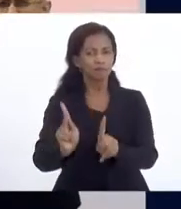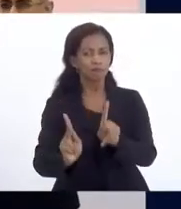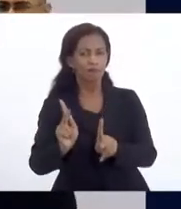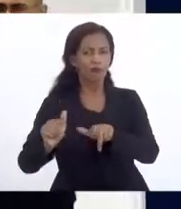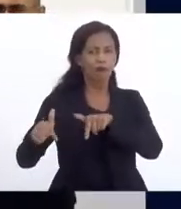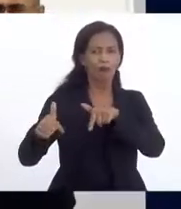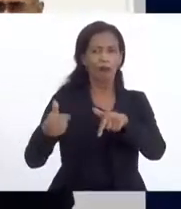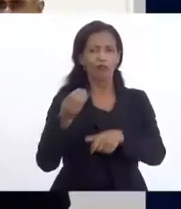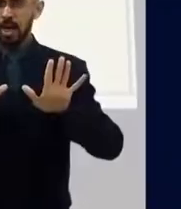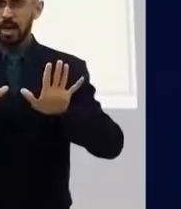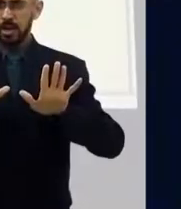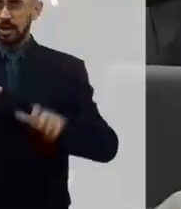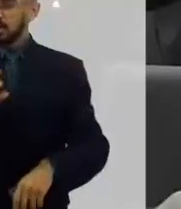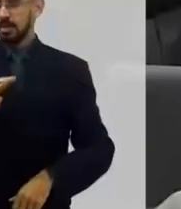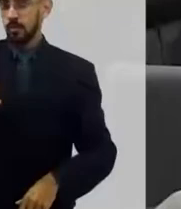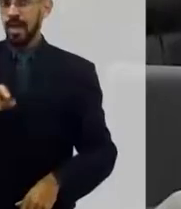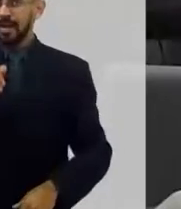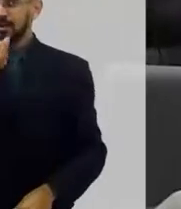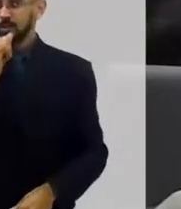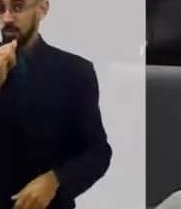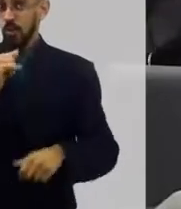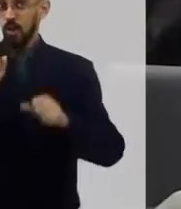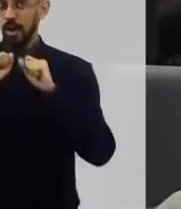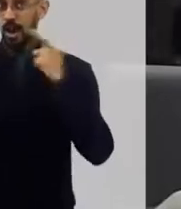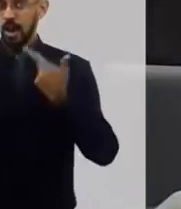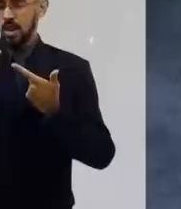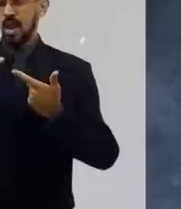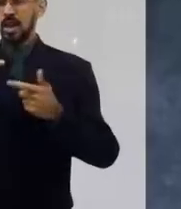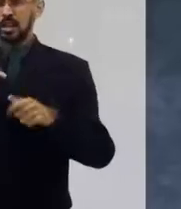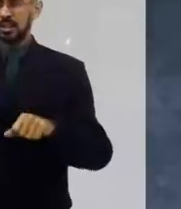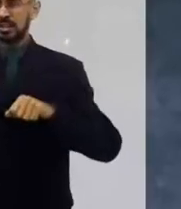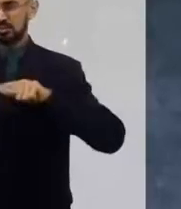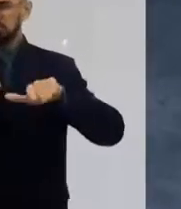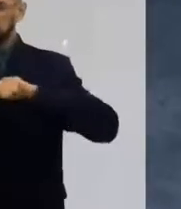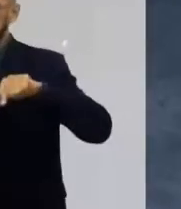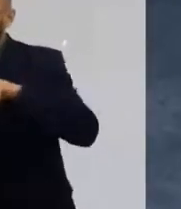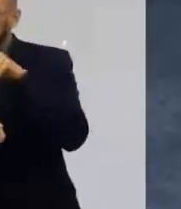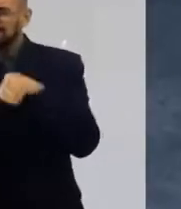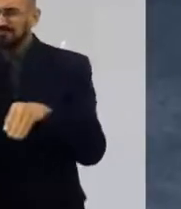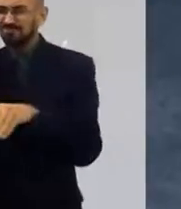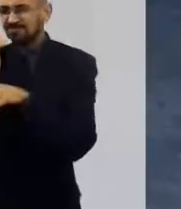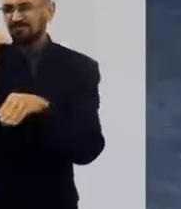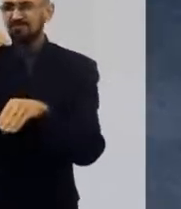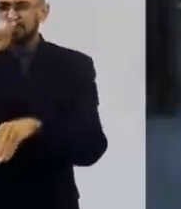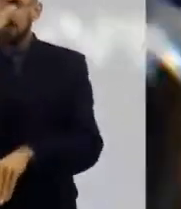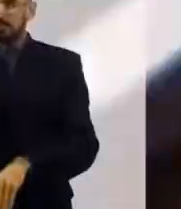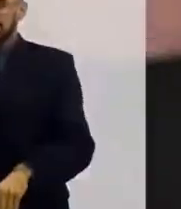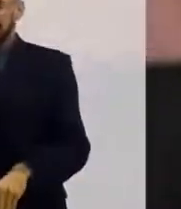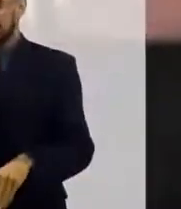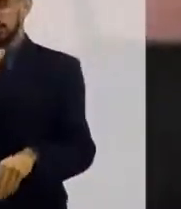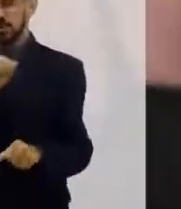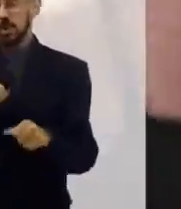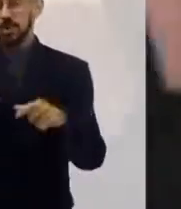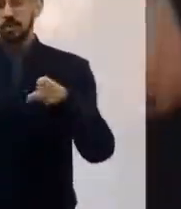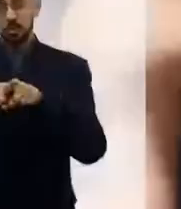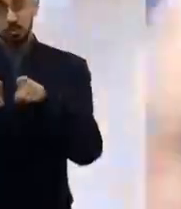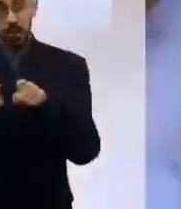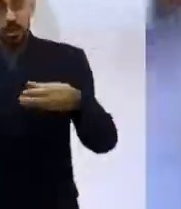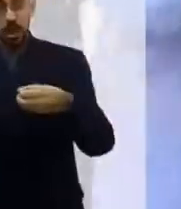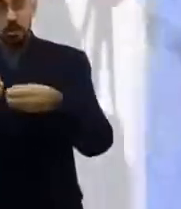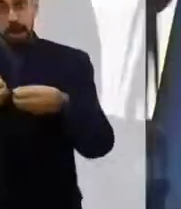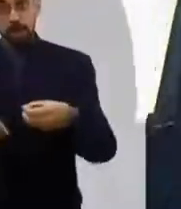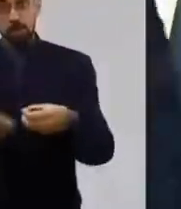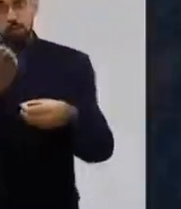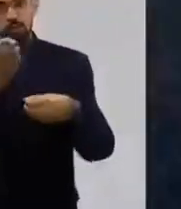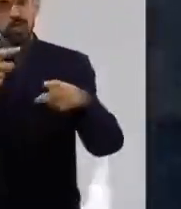e transparente. Não por acaso a Alerji é hoje o parlamento mais produtivo do Brasil. Também está mais perto